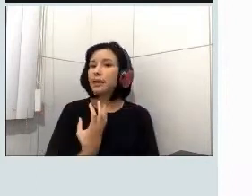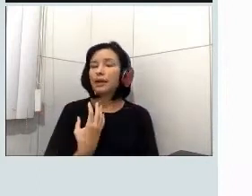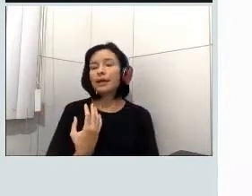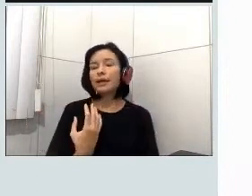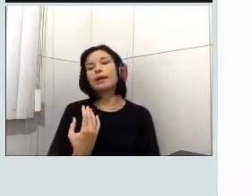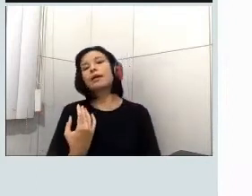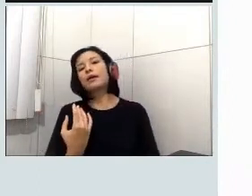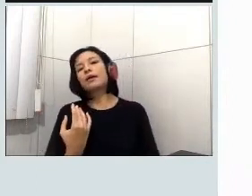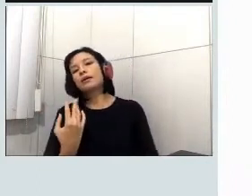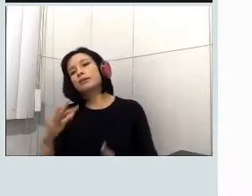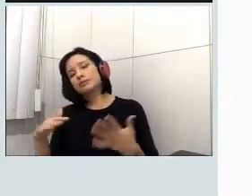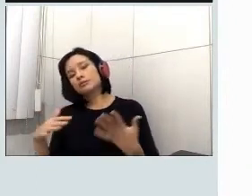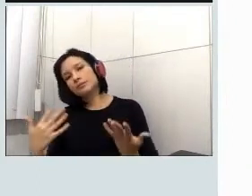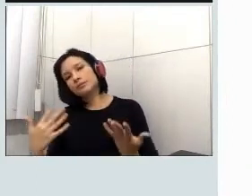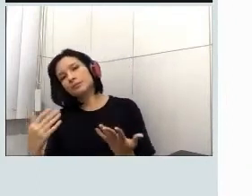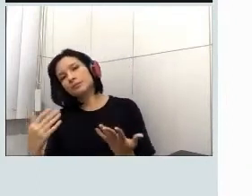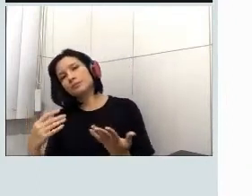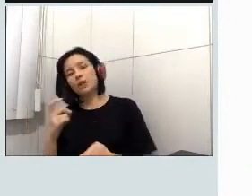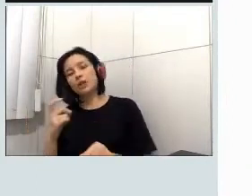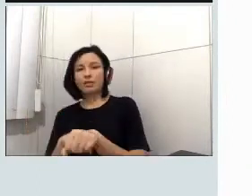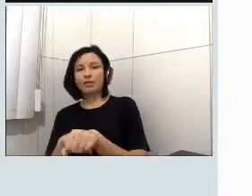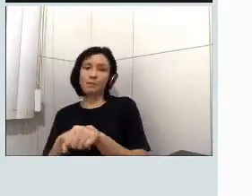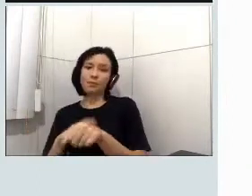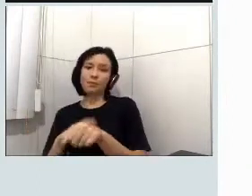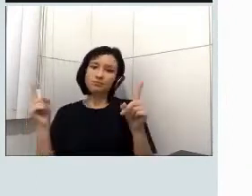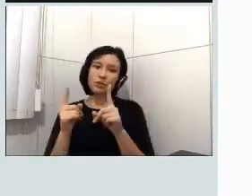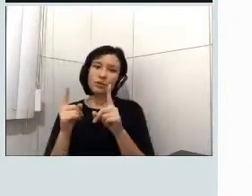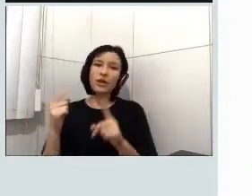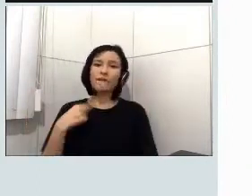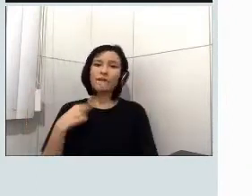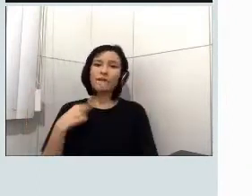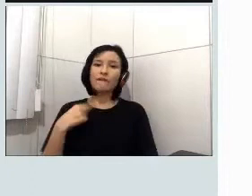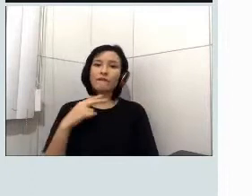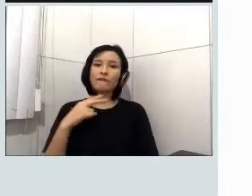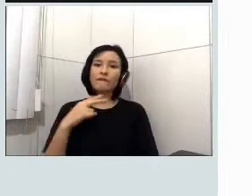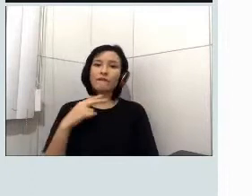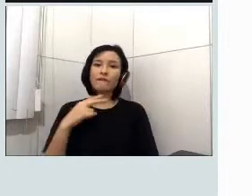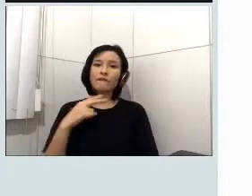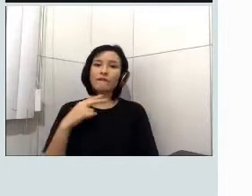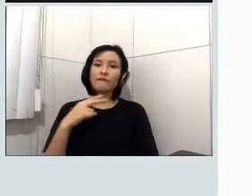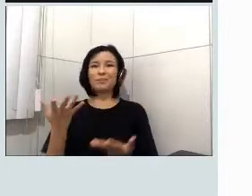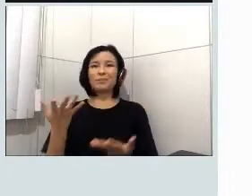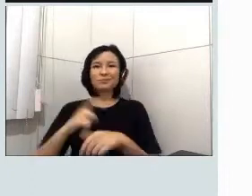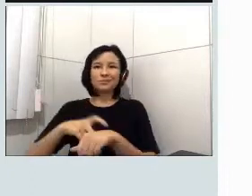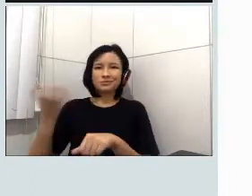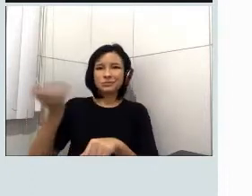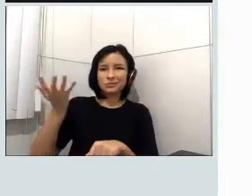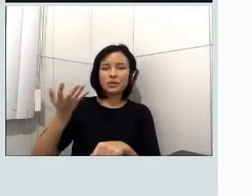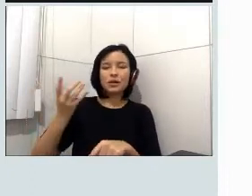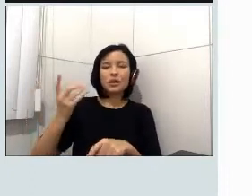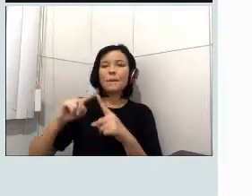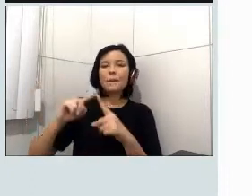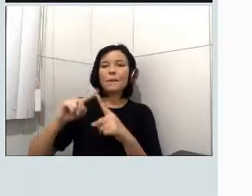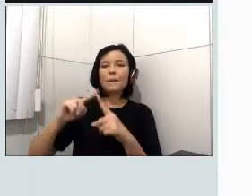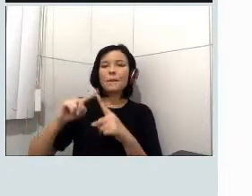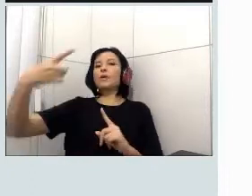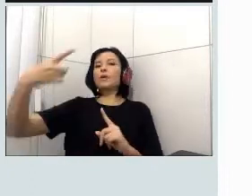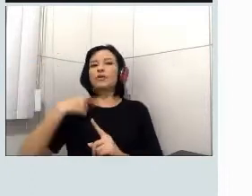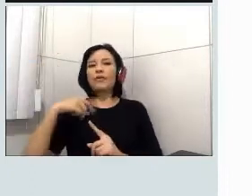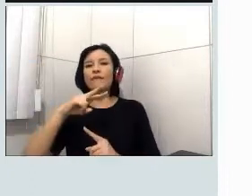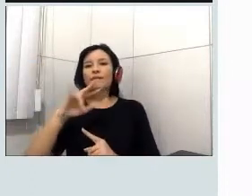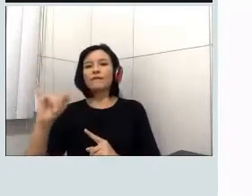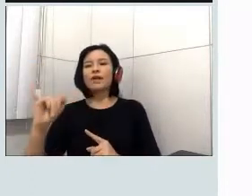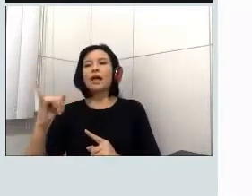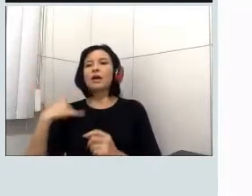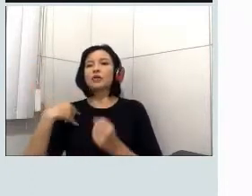como o tempo é um pouquinho curto, eu vou responder, mas aí nas últimas eu vejo com vocês, tá bom?